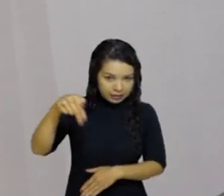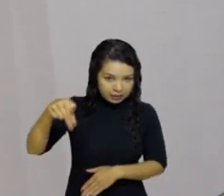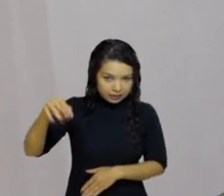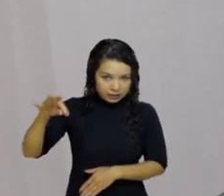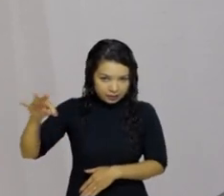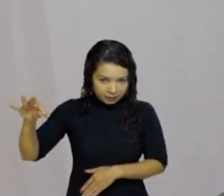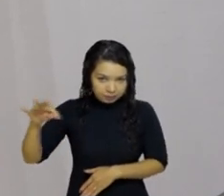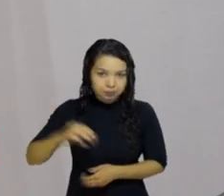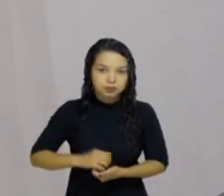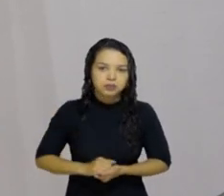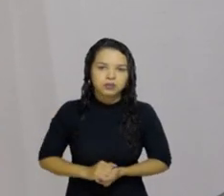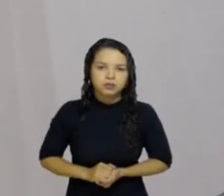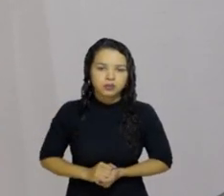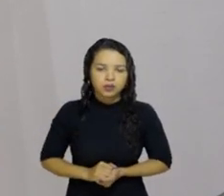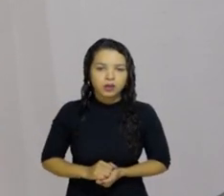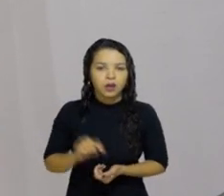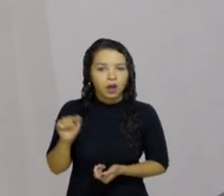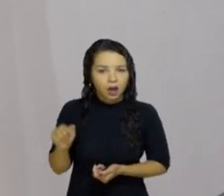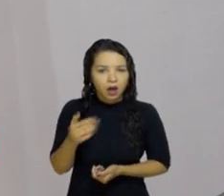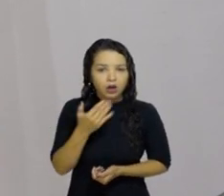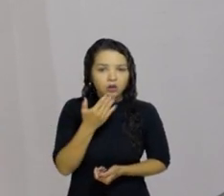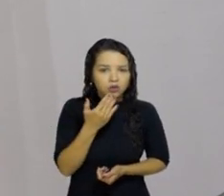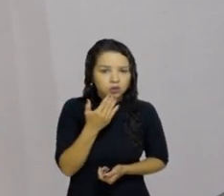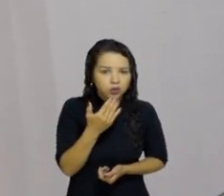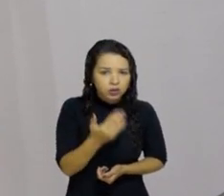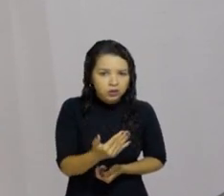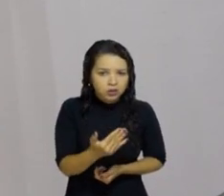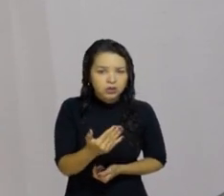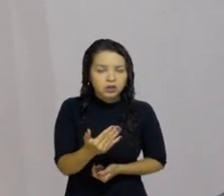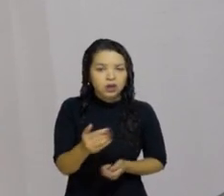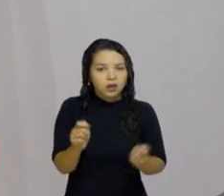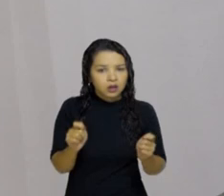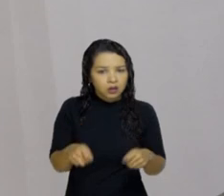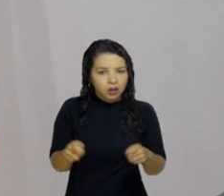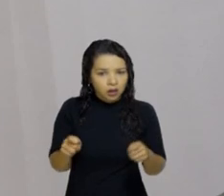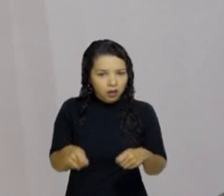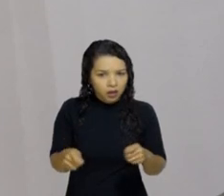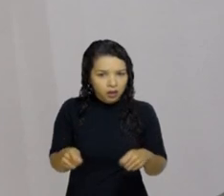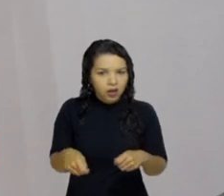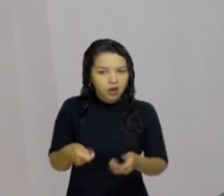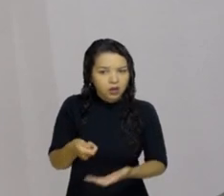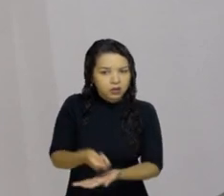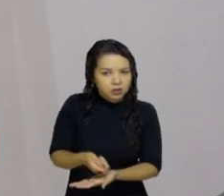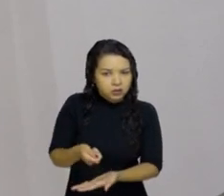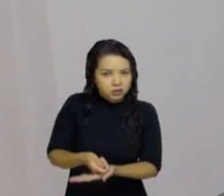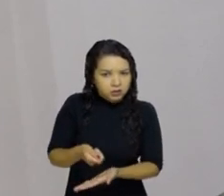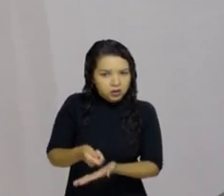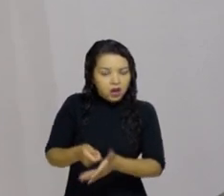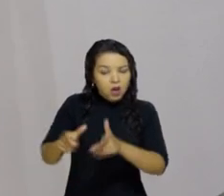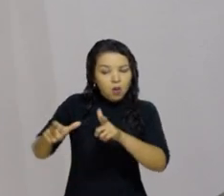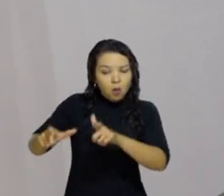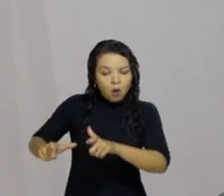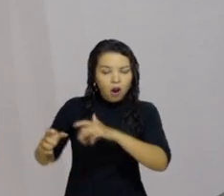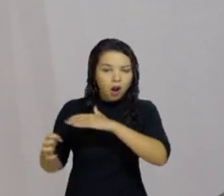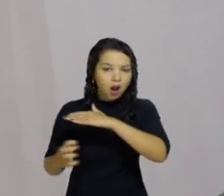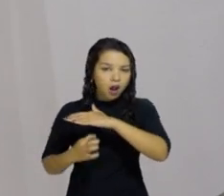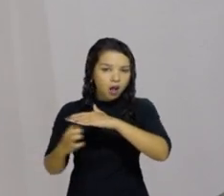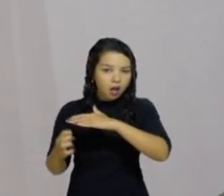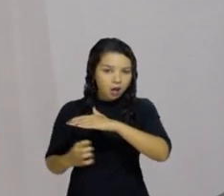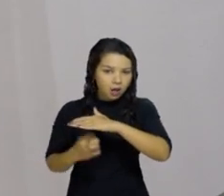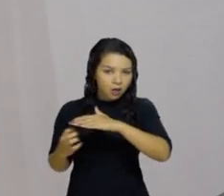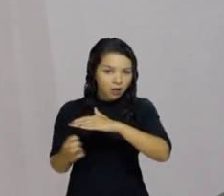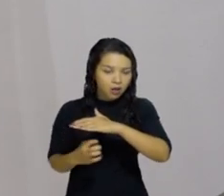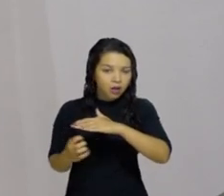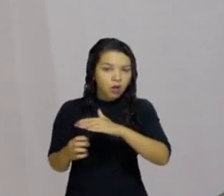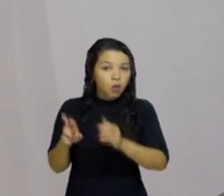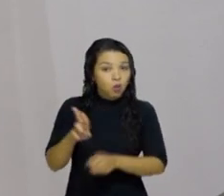Pegas, solicitando que se estudasse a possibilidade de exigir da concessionária pelo menos o